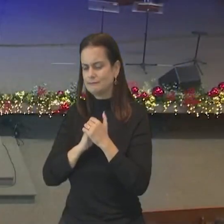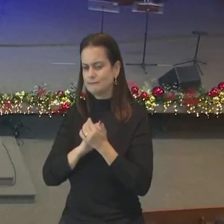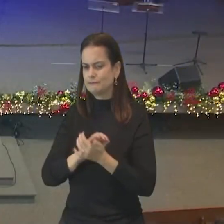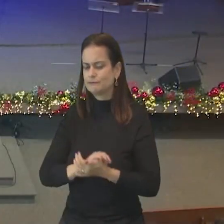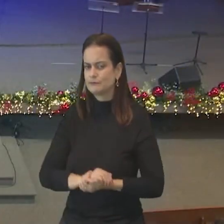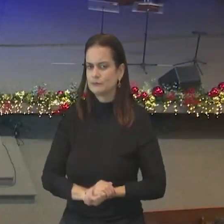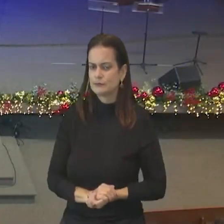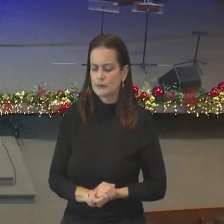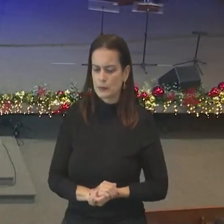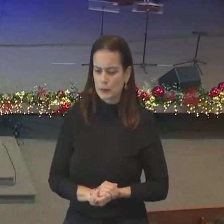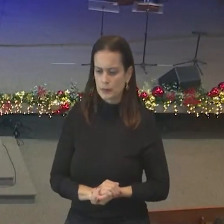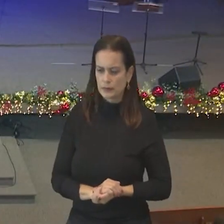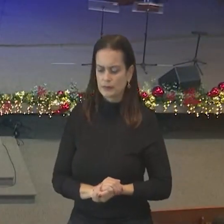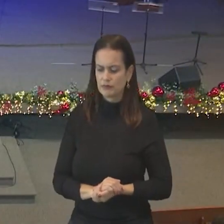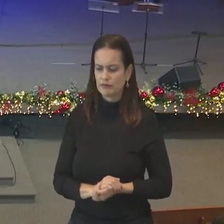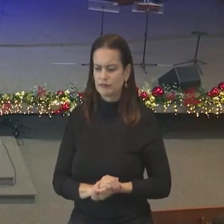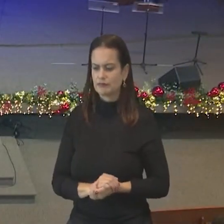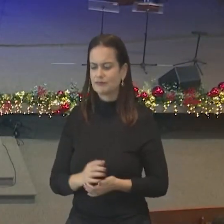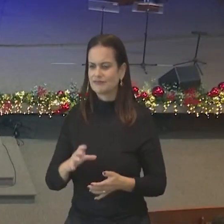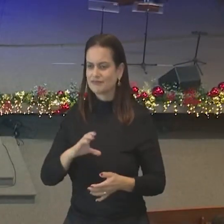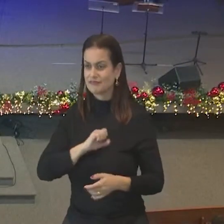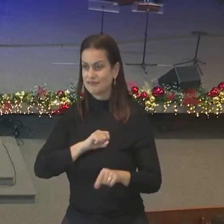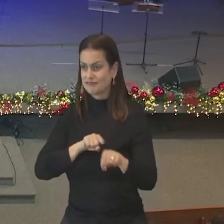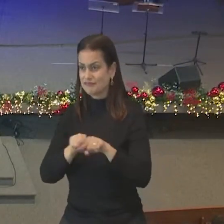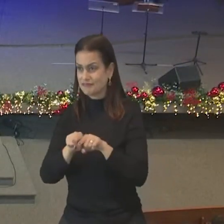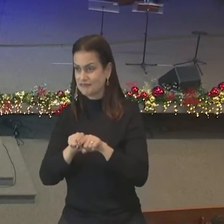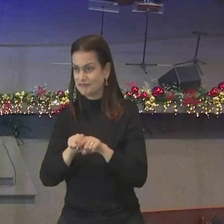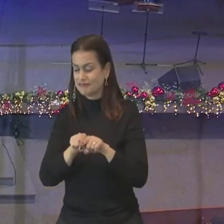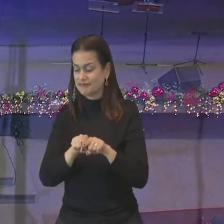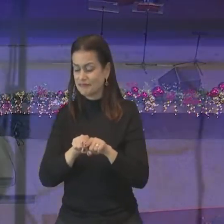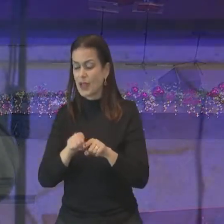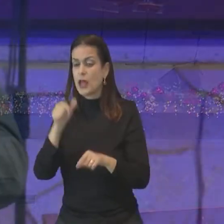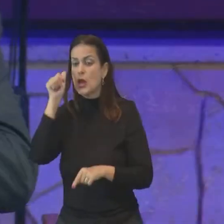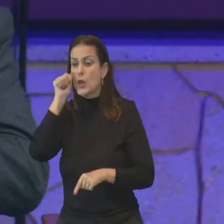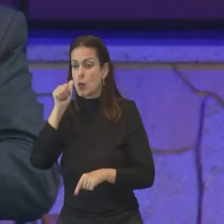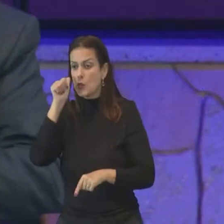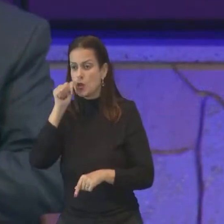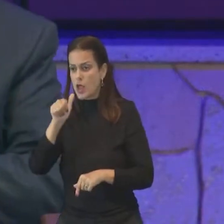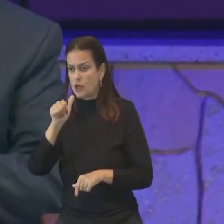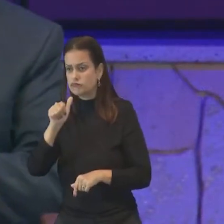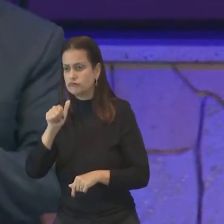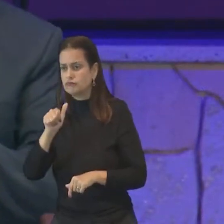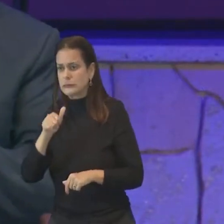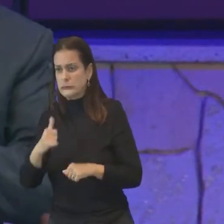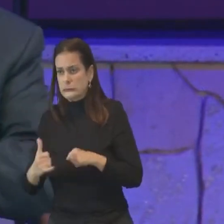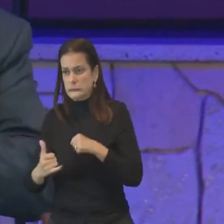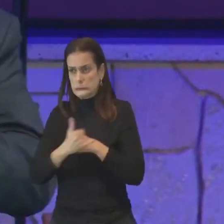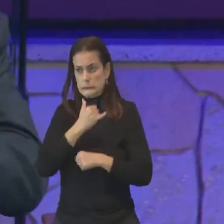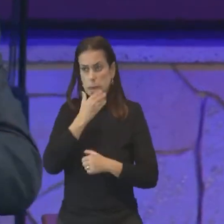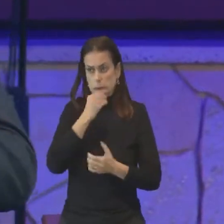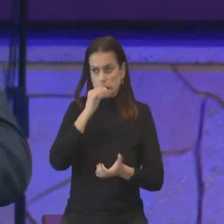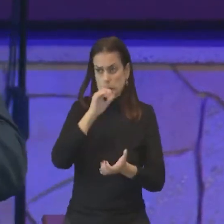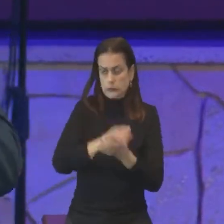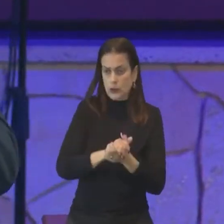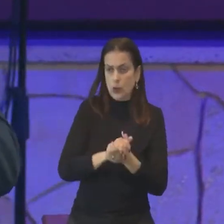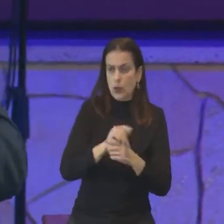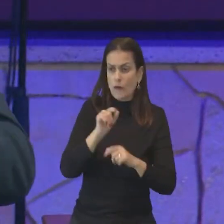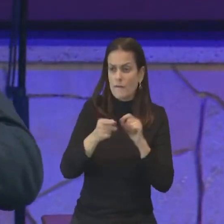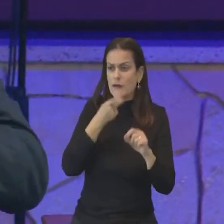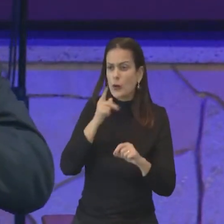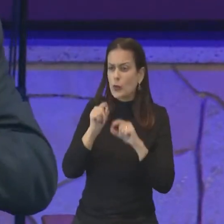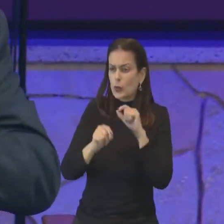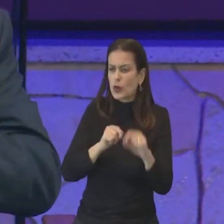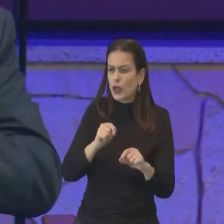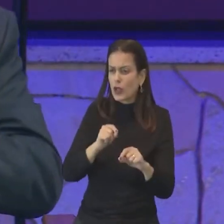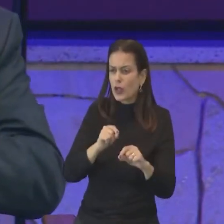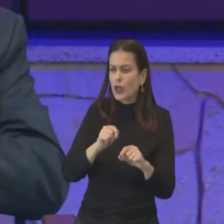Meus queridos irmãos, esta passagem da mulher adúltera ocorre logo depois que os guardas que